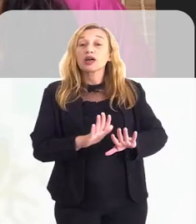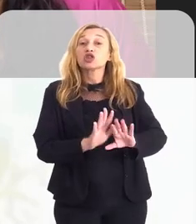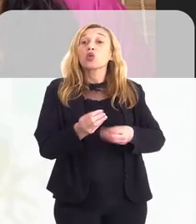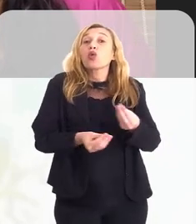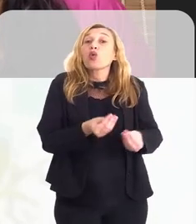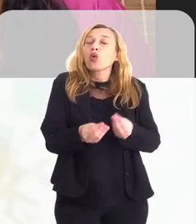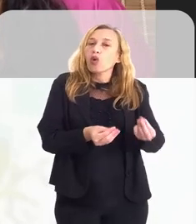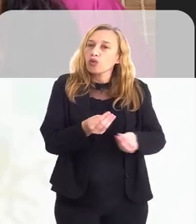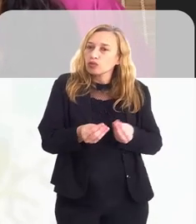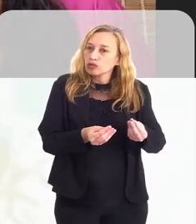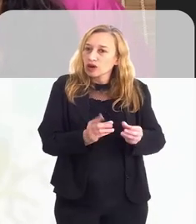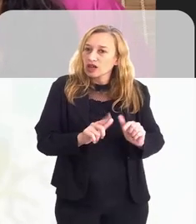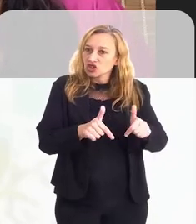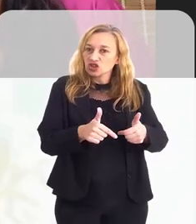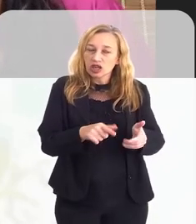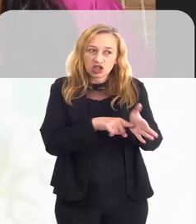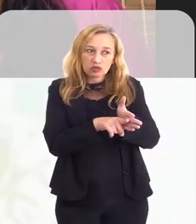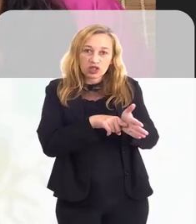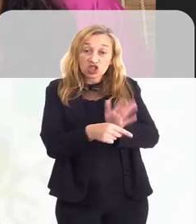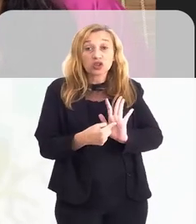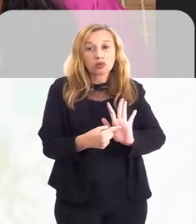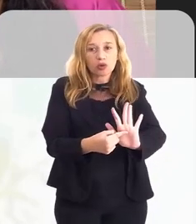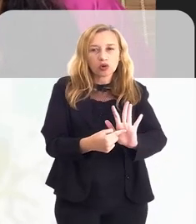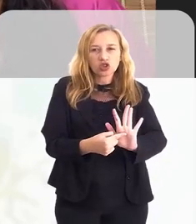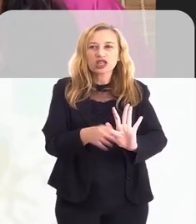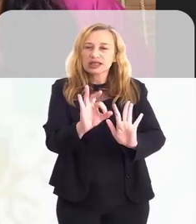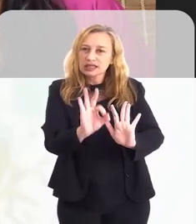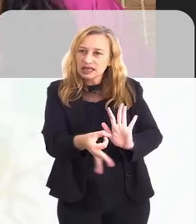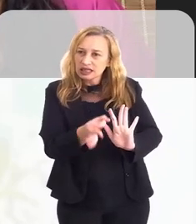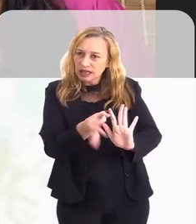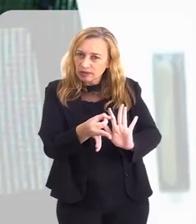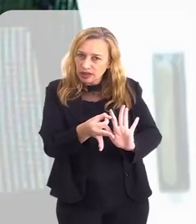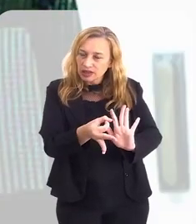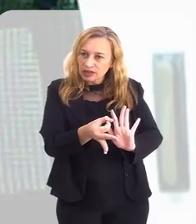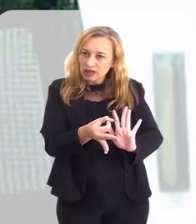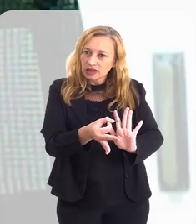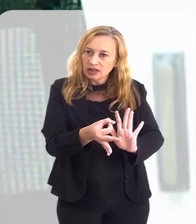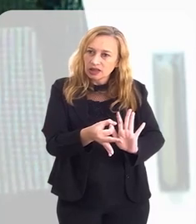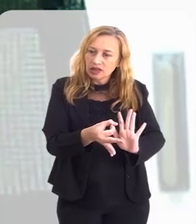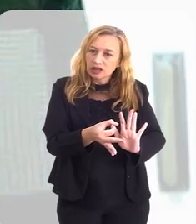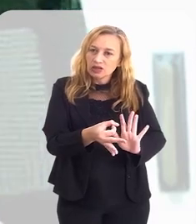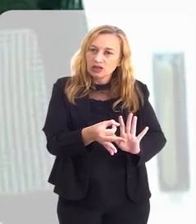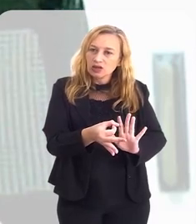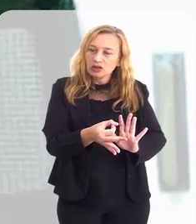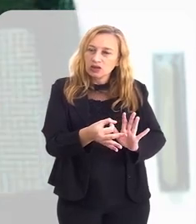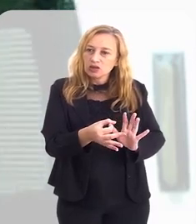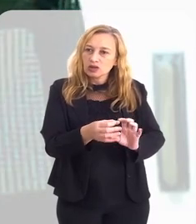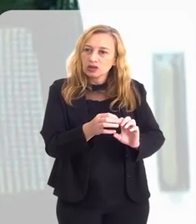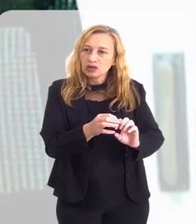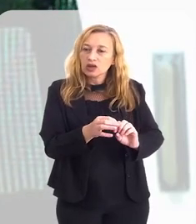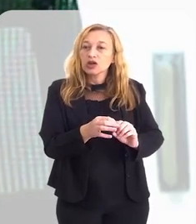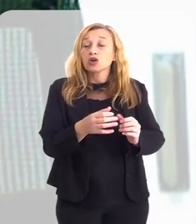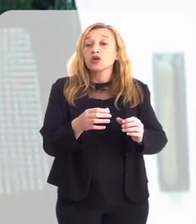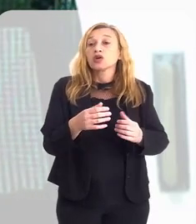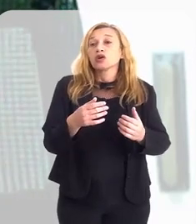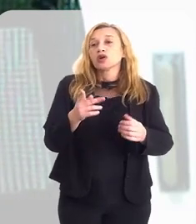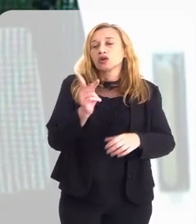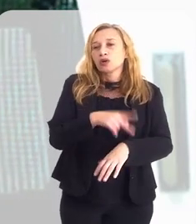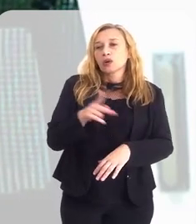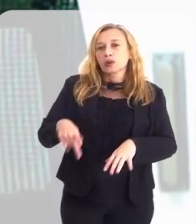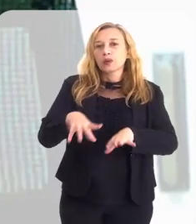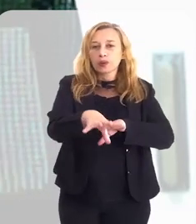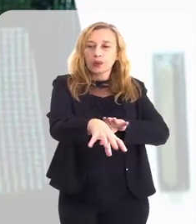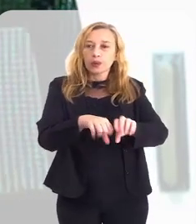gente pode, no meu entendimento, e as pesquisas apontam isso, de fato garantir escolarização? Os professores